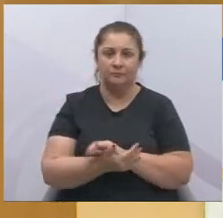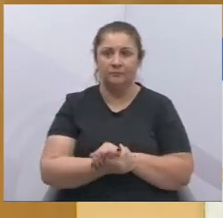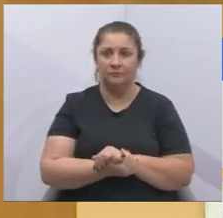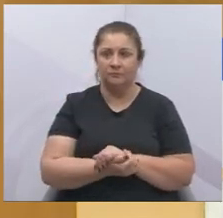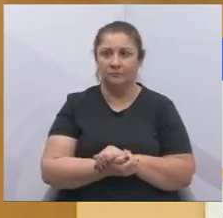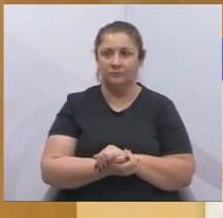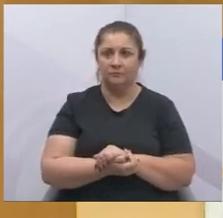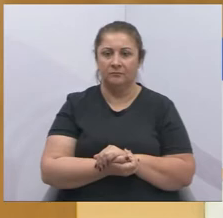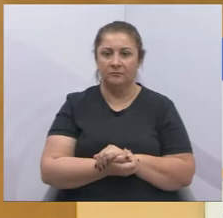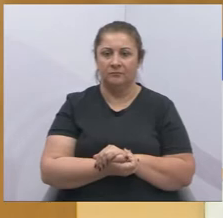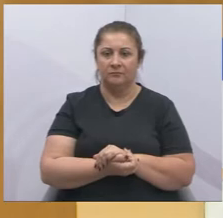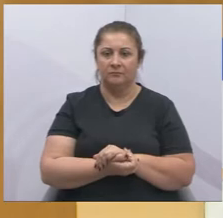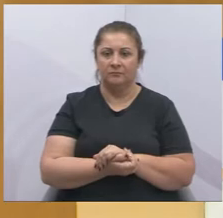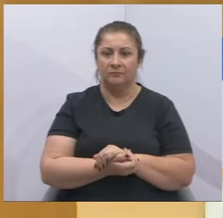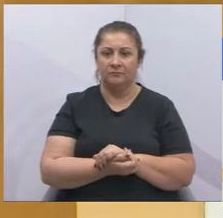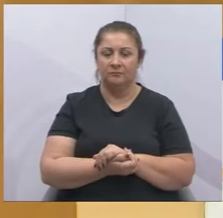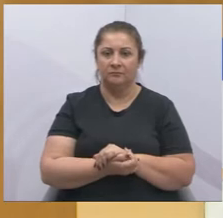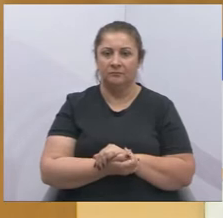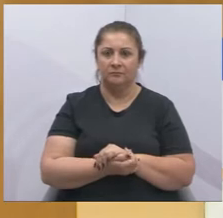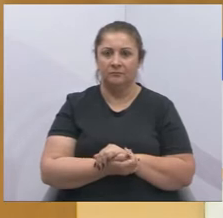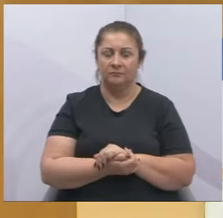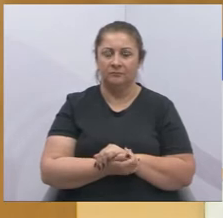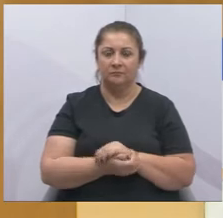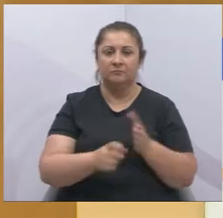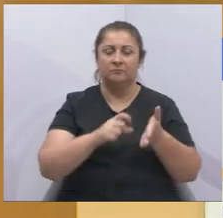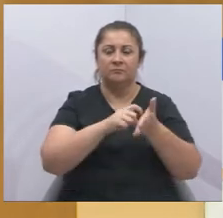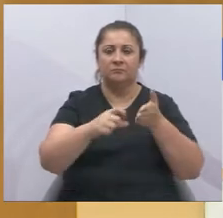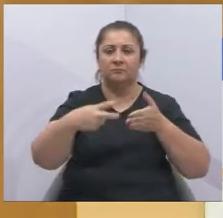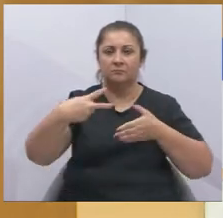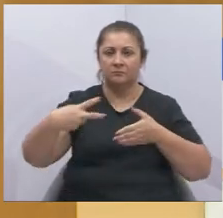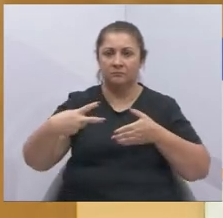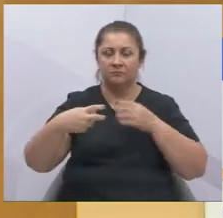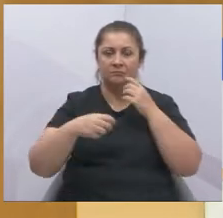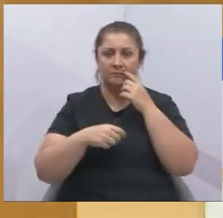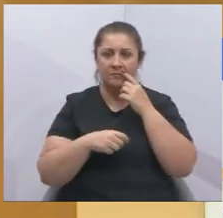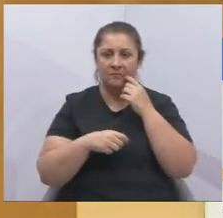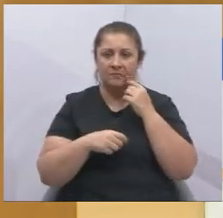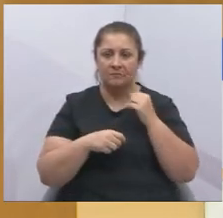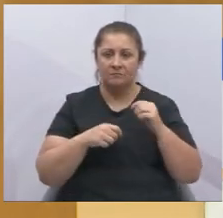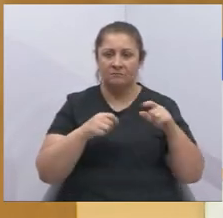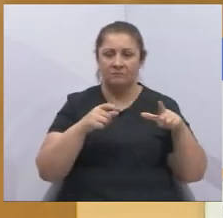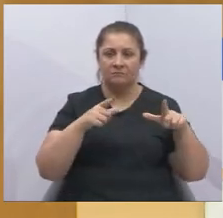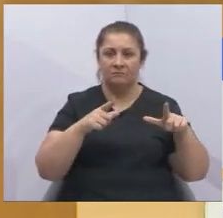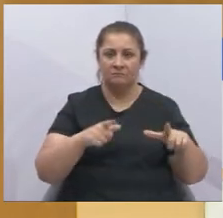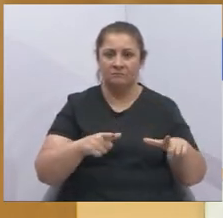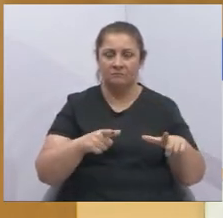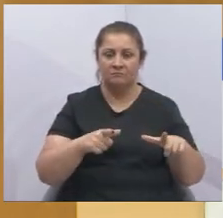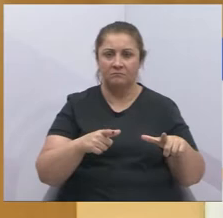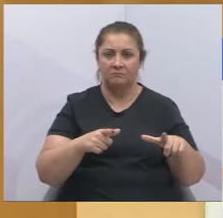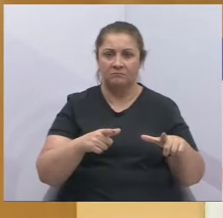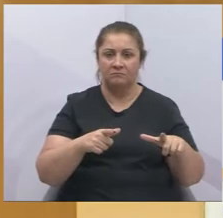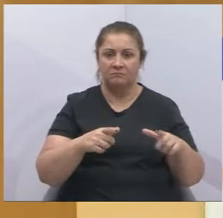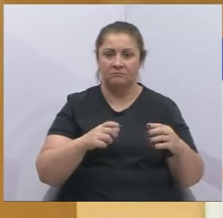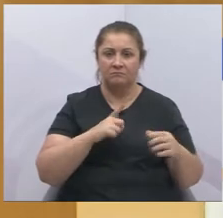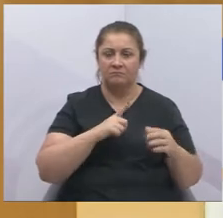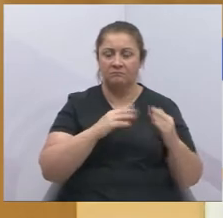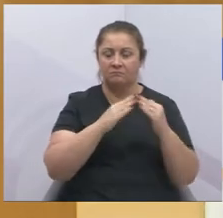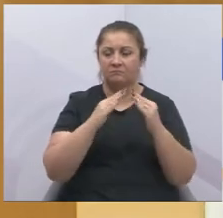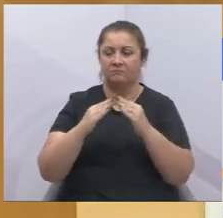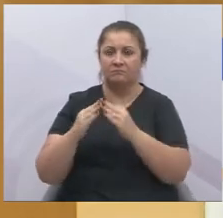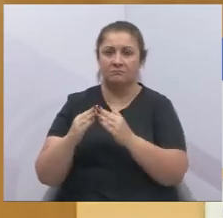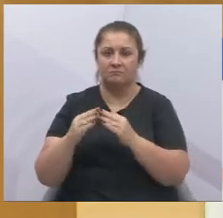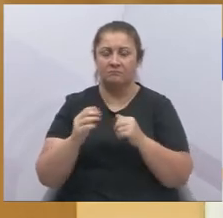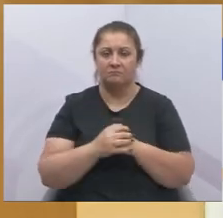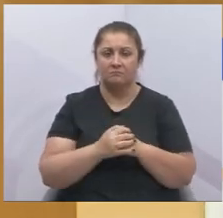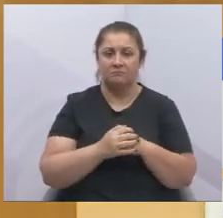G4723-7/000. Inciso 2º. Estabelecimentos comerciais em âmbito doméstico. Artigo 4º. As adegas